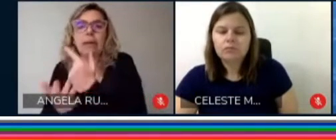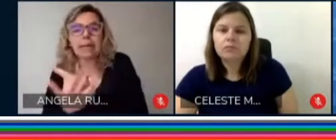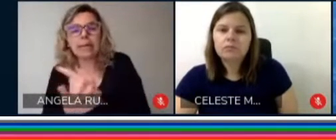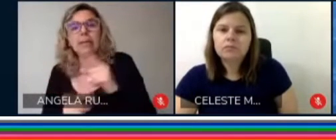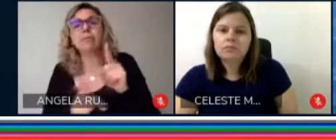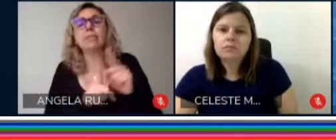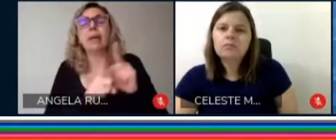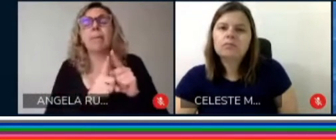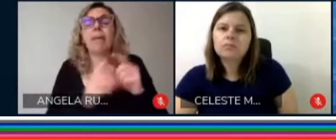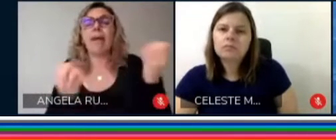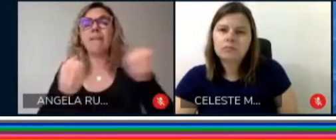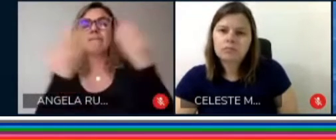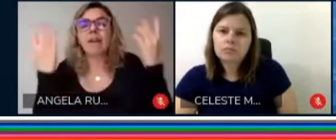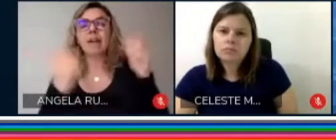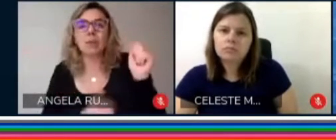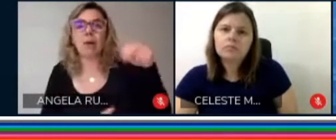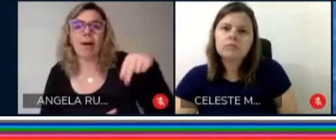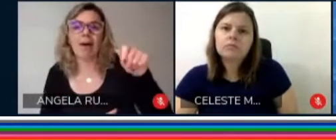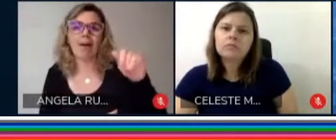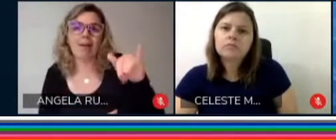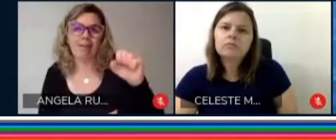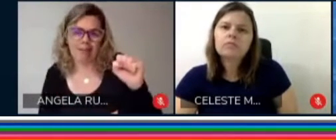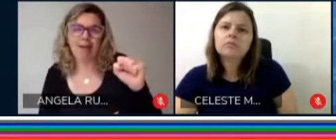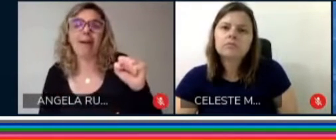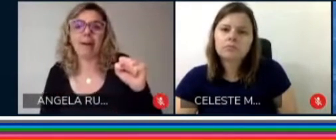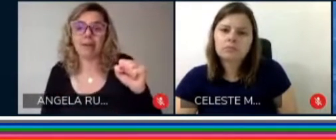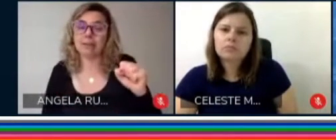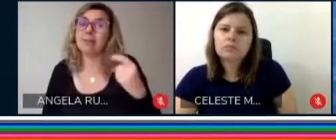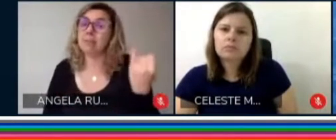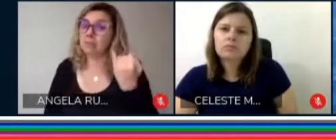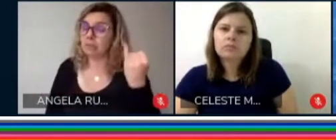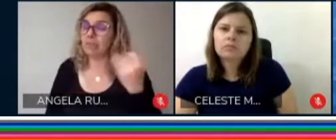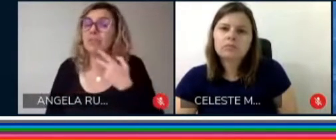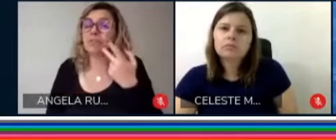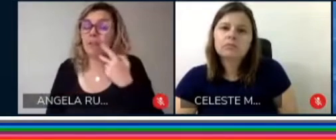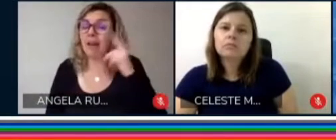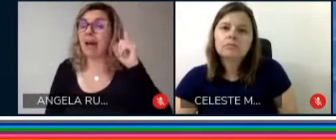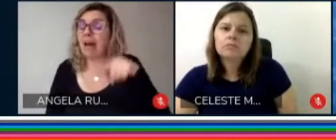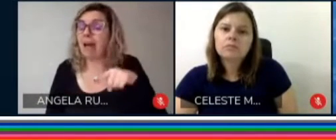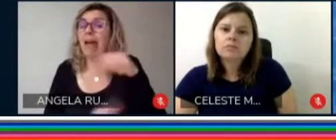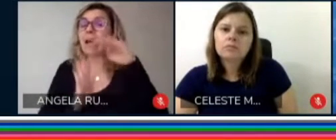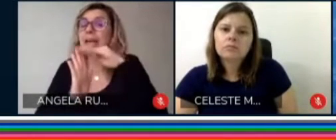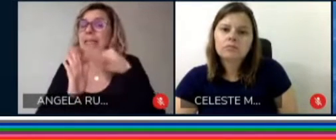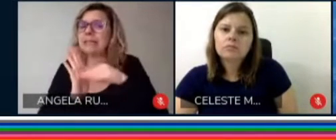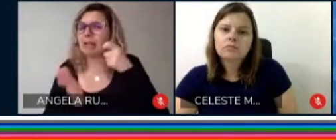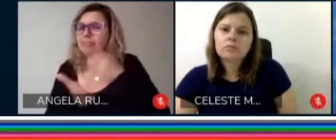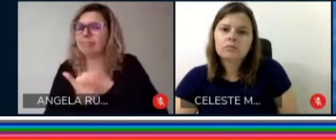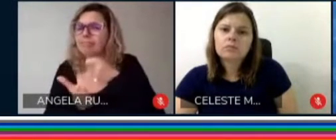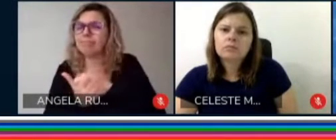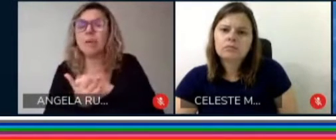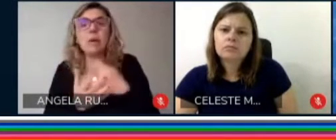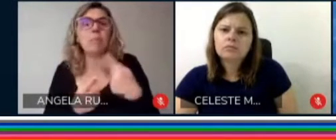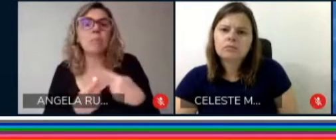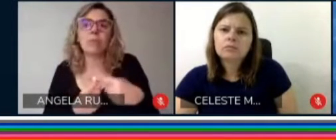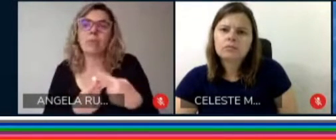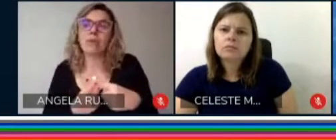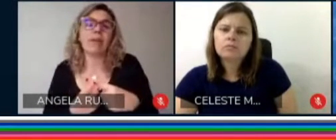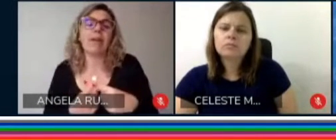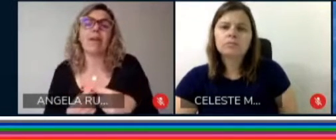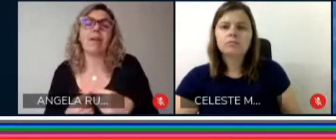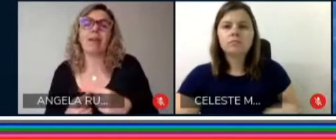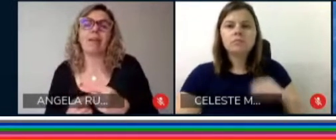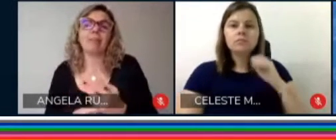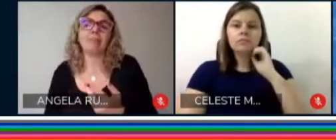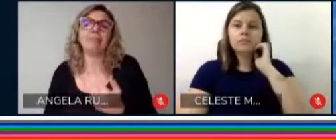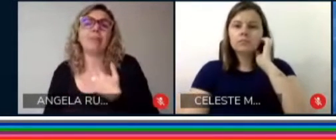de evento. Então, por que a gente menciona que ela é uma base com critérios rígidos? Porque a gente não vai usar qualquer coisa